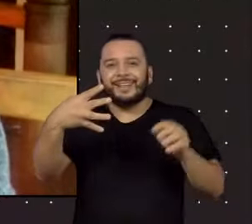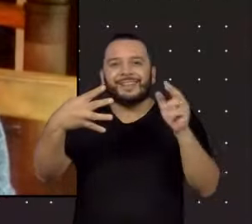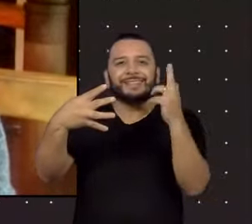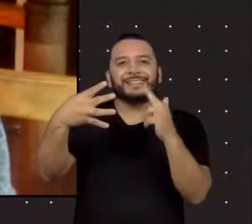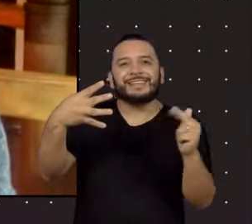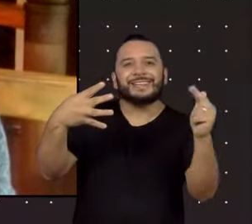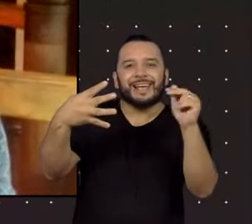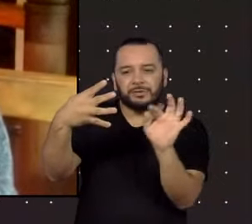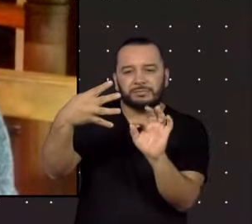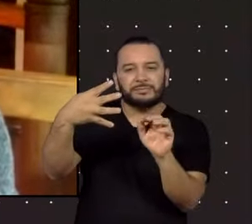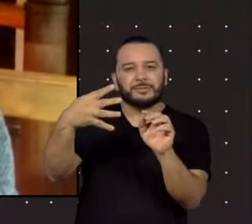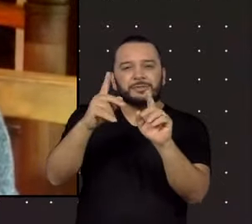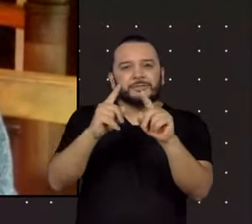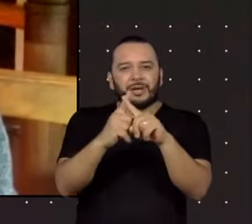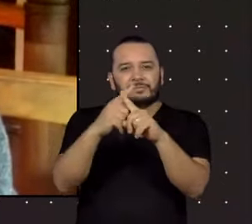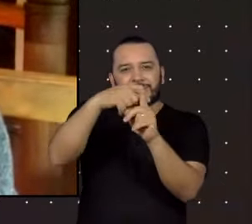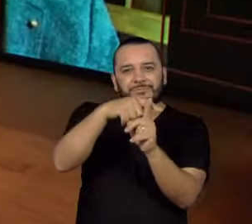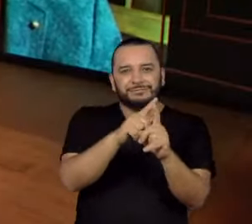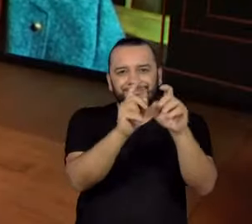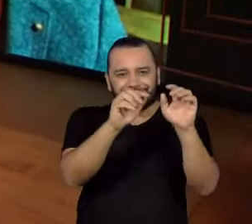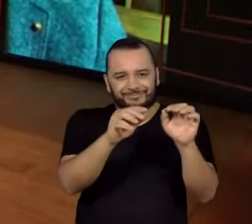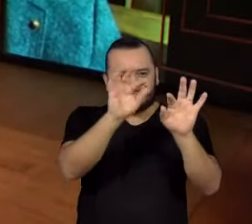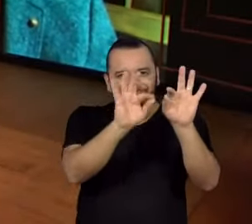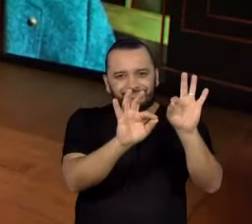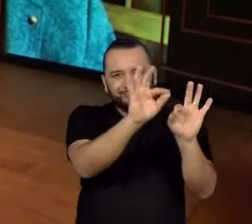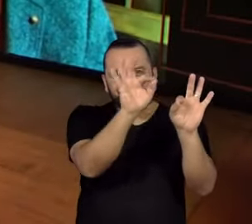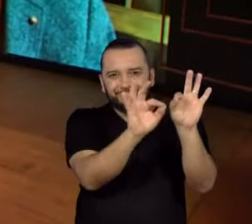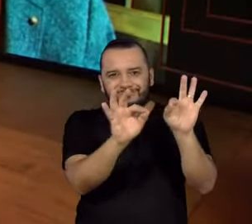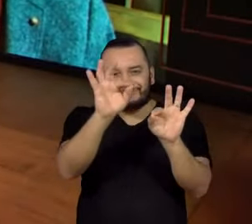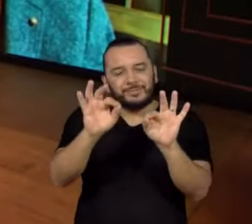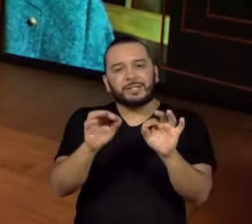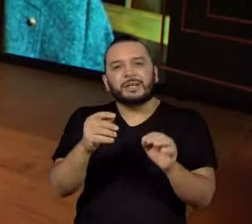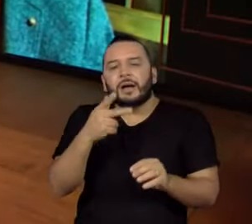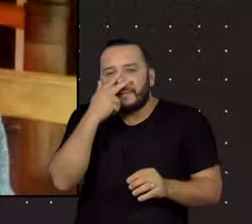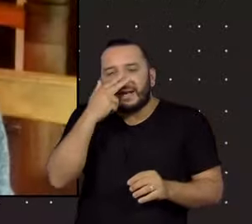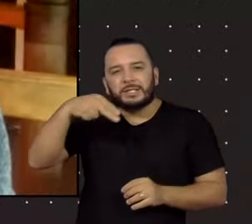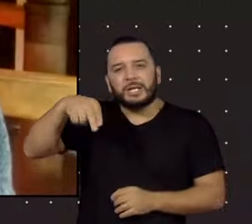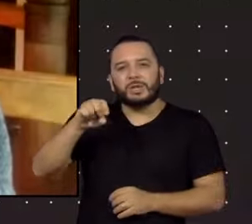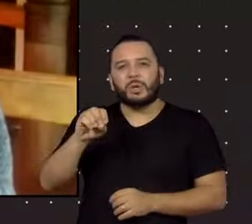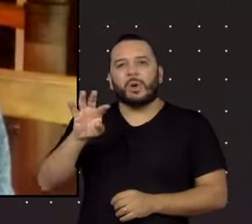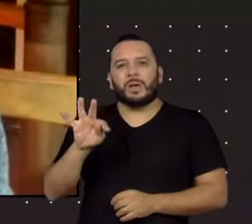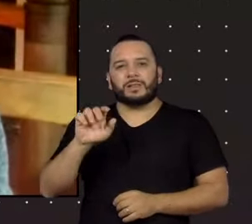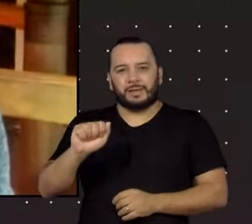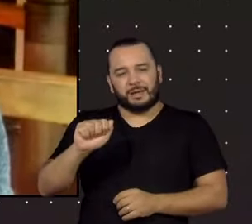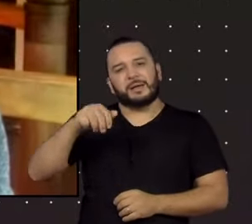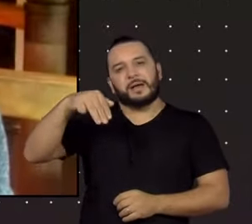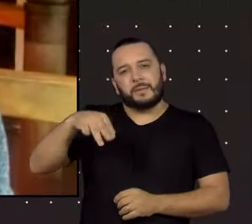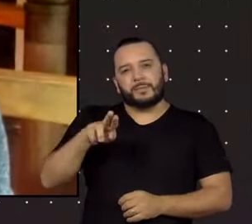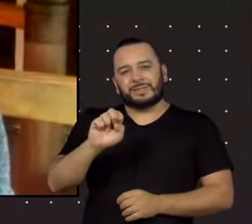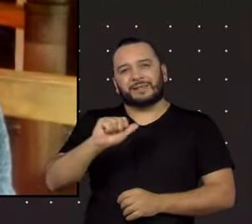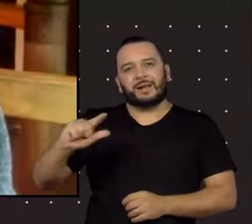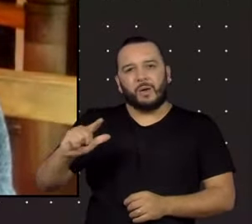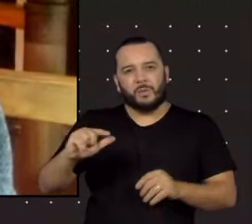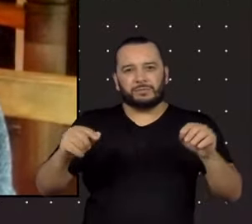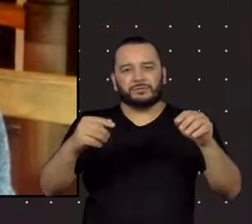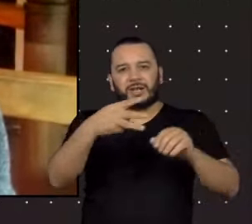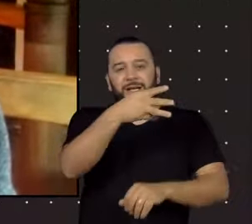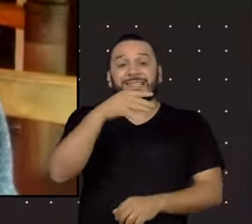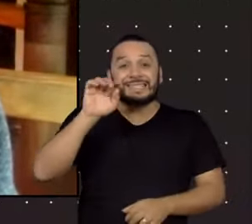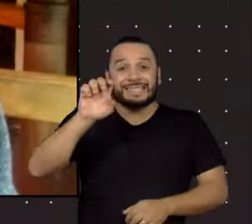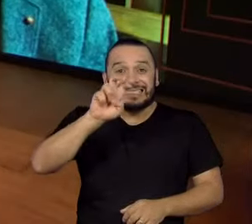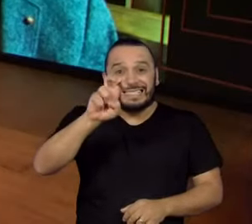emoções musicais, porque no fundo são emoções musicais que eles transferem para 5 linhas, e por isso, então, ela é